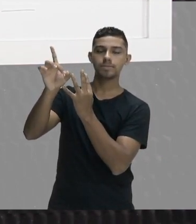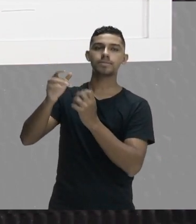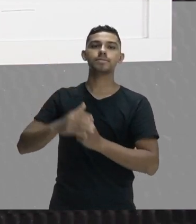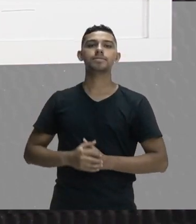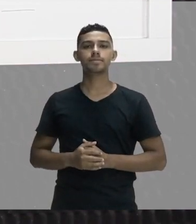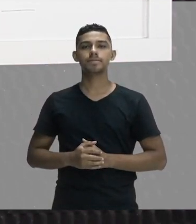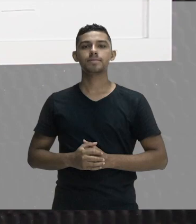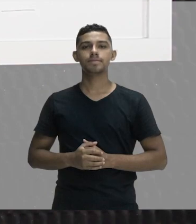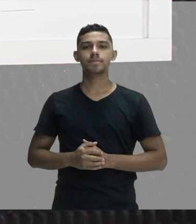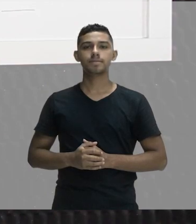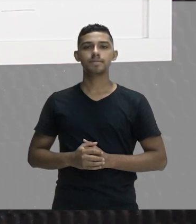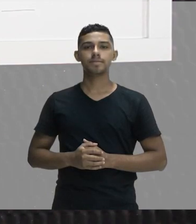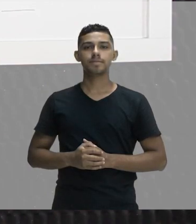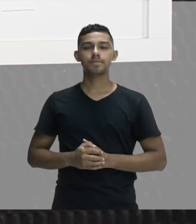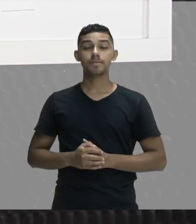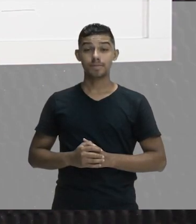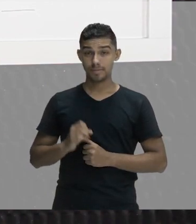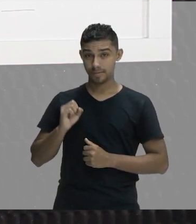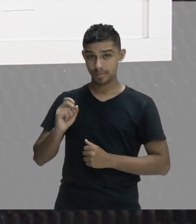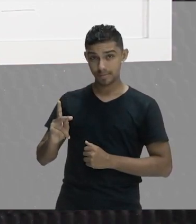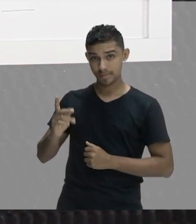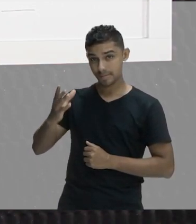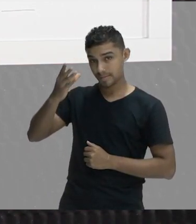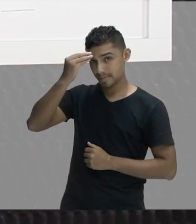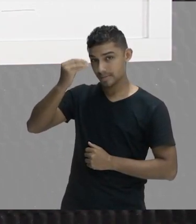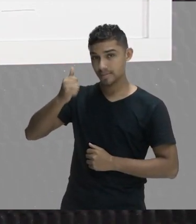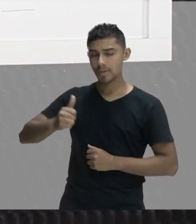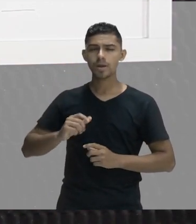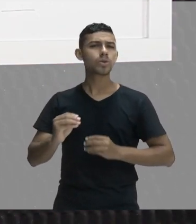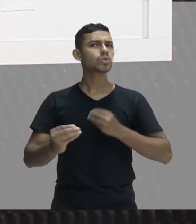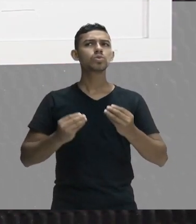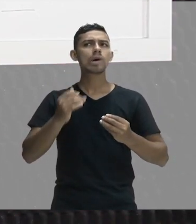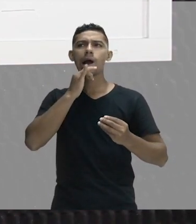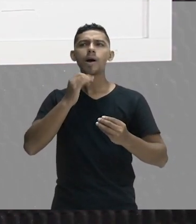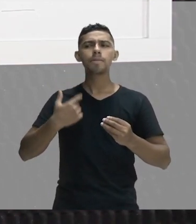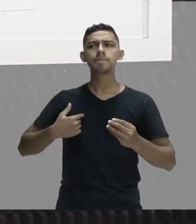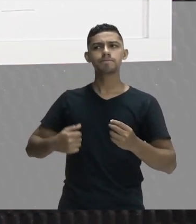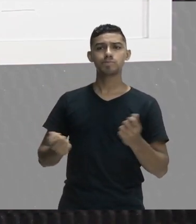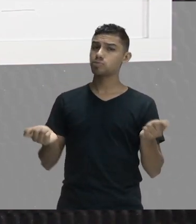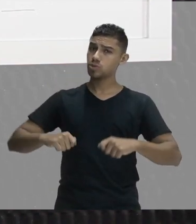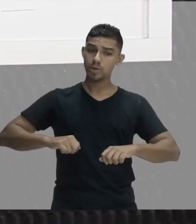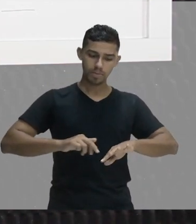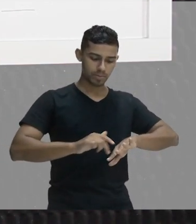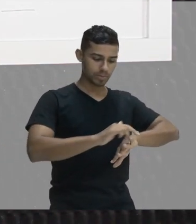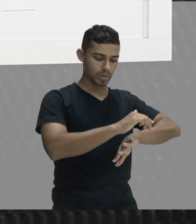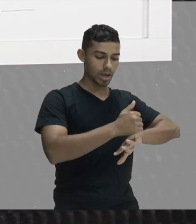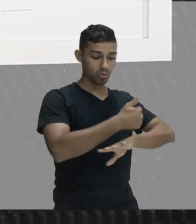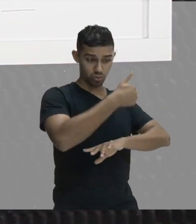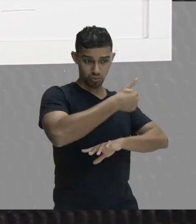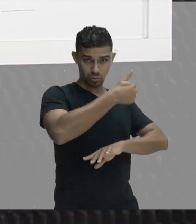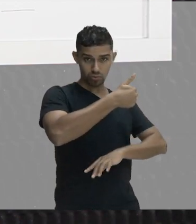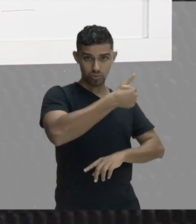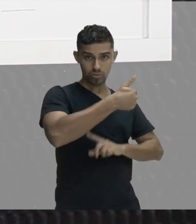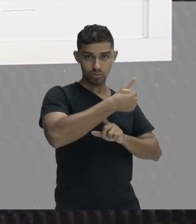D. Certo? Então, o que acontece? Ele pode ir pela escada 1